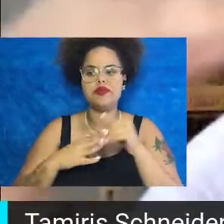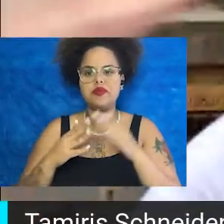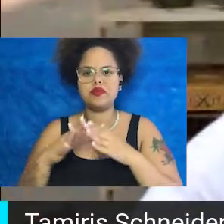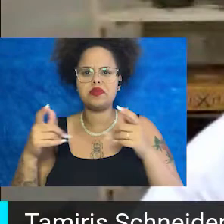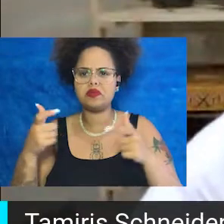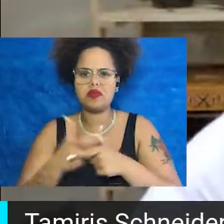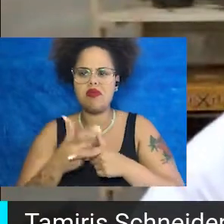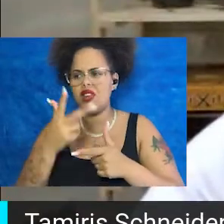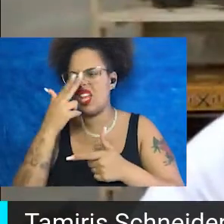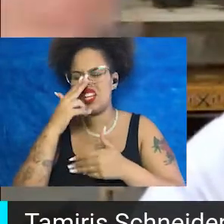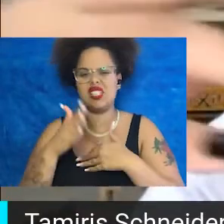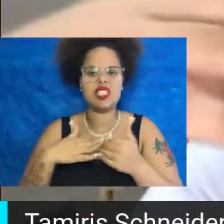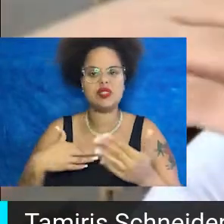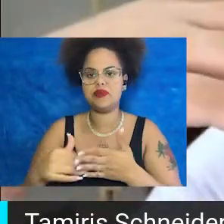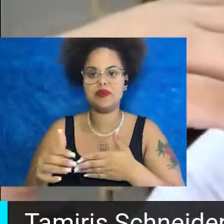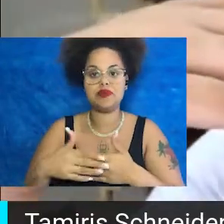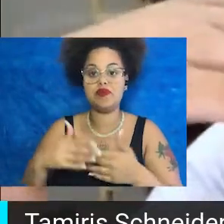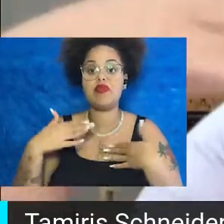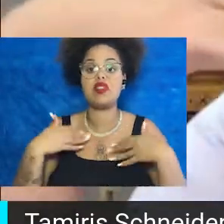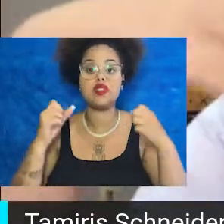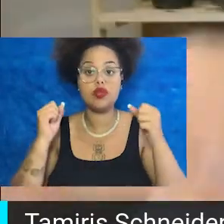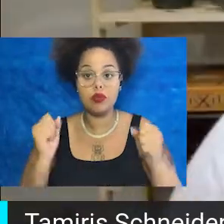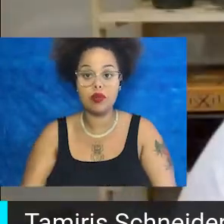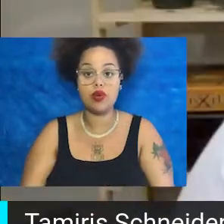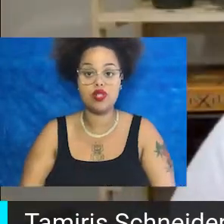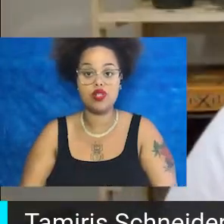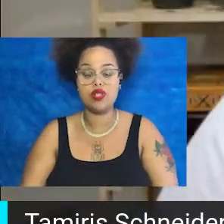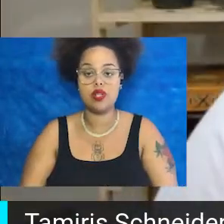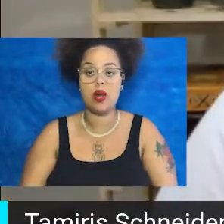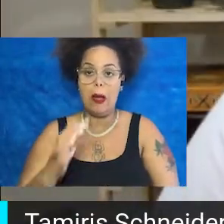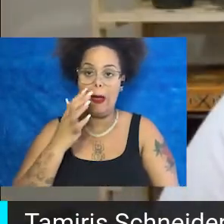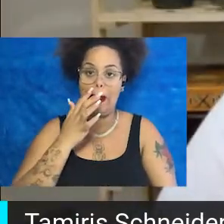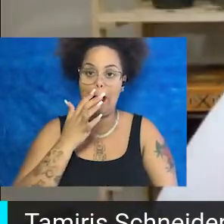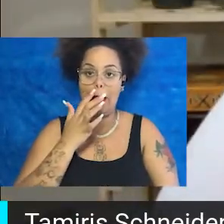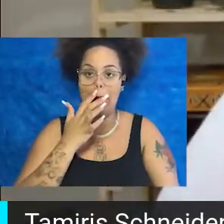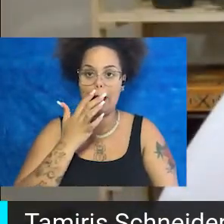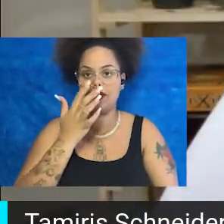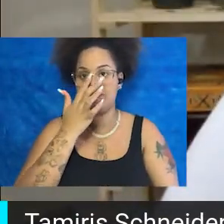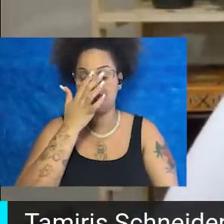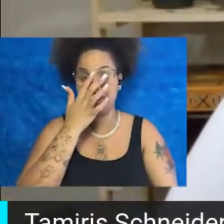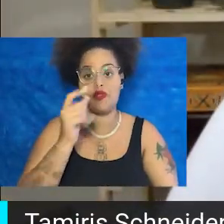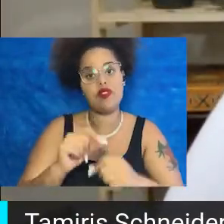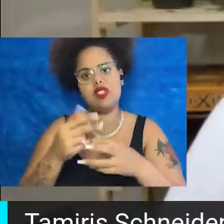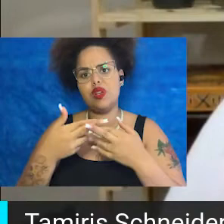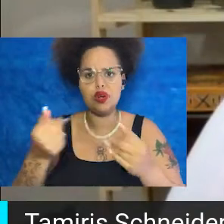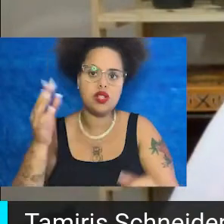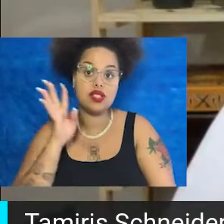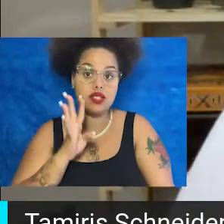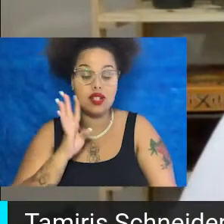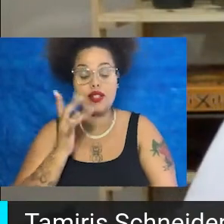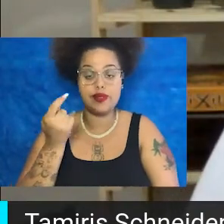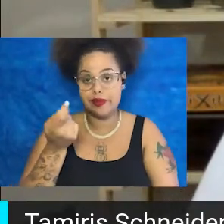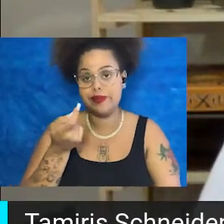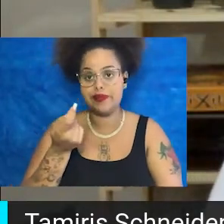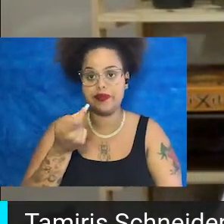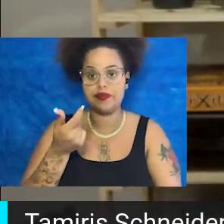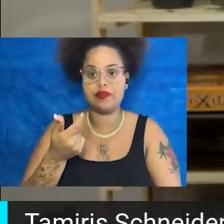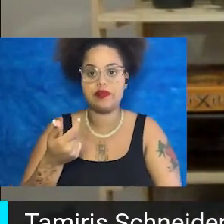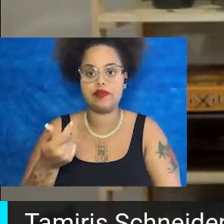ser feita de qualquer jeito. A gente pode muito bem fazer coisas legais com pouco, assim.